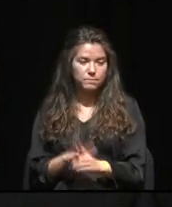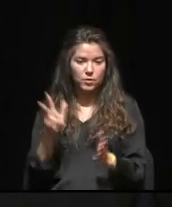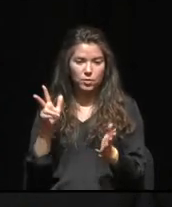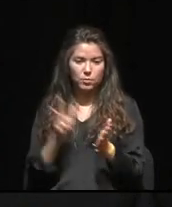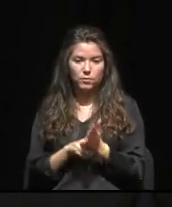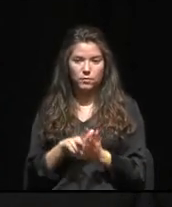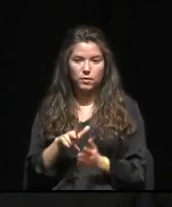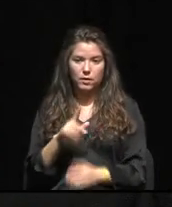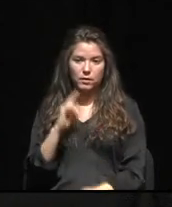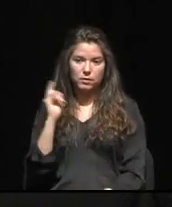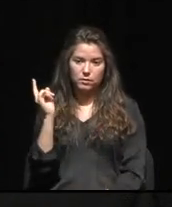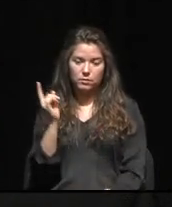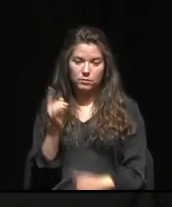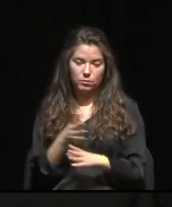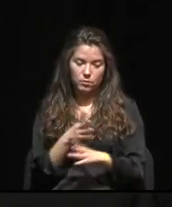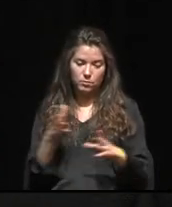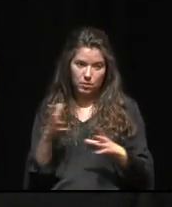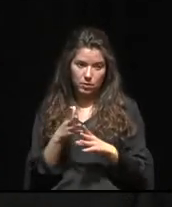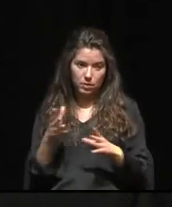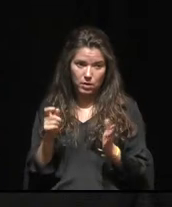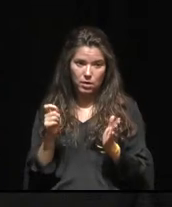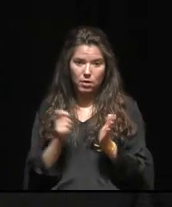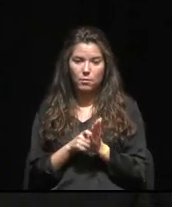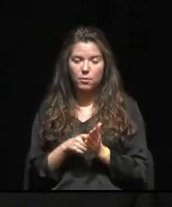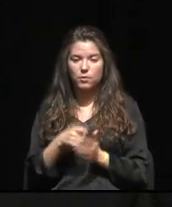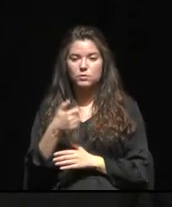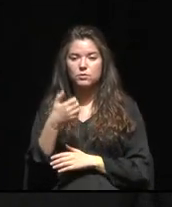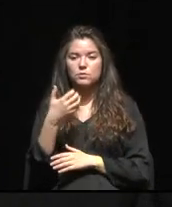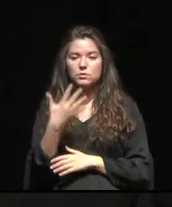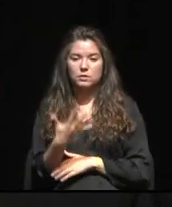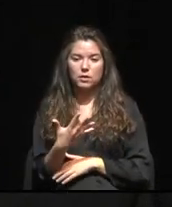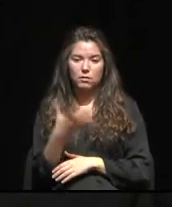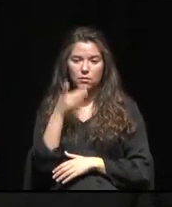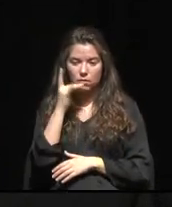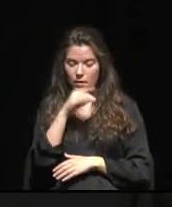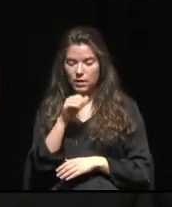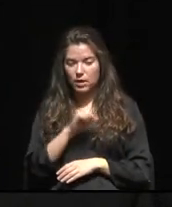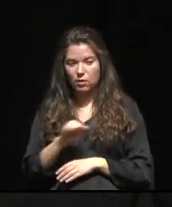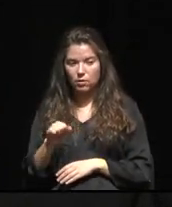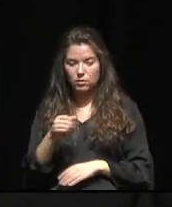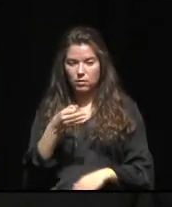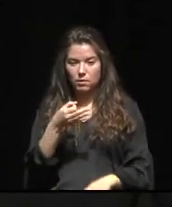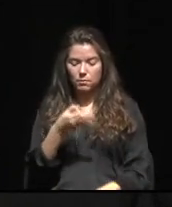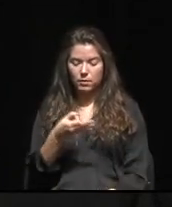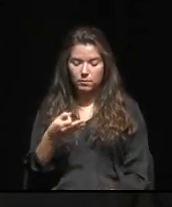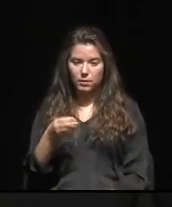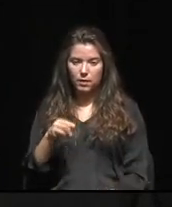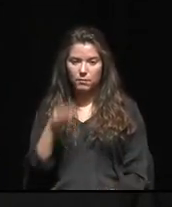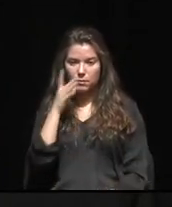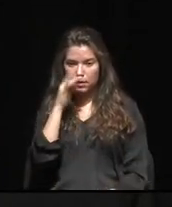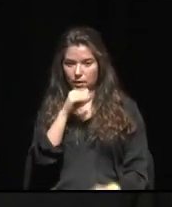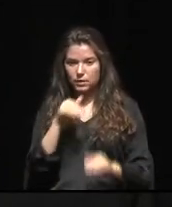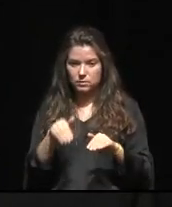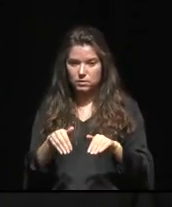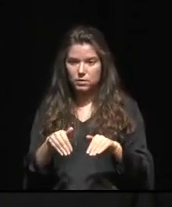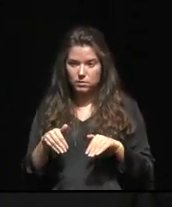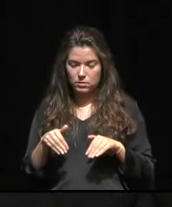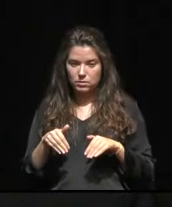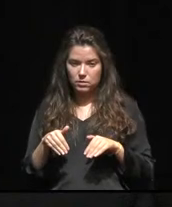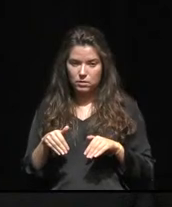foi aprovado por maioria ponto c quem Vota contra PPM quem se